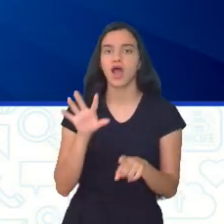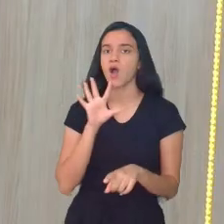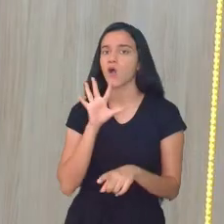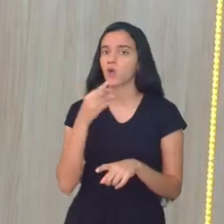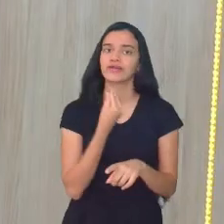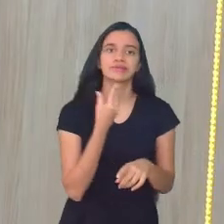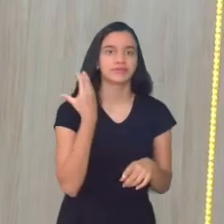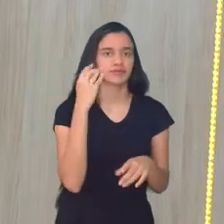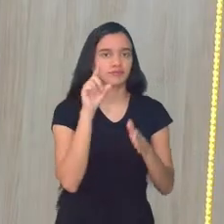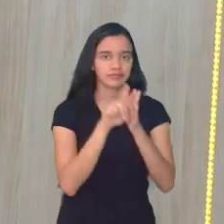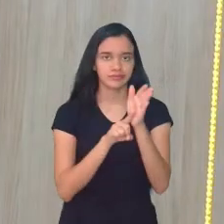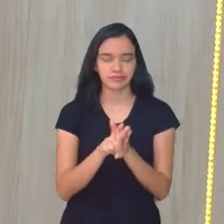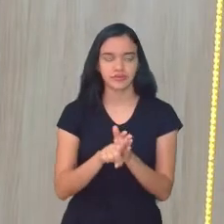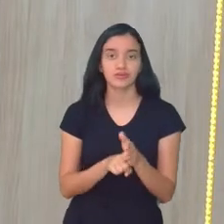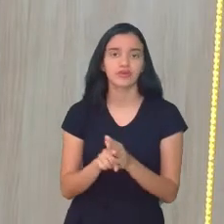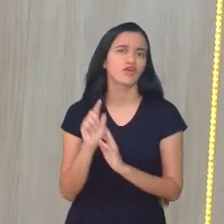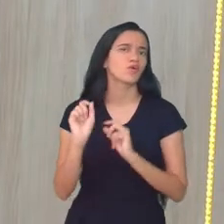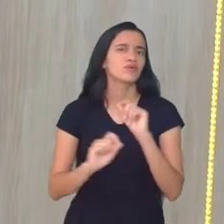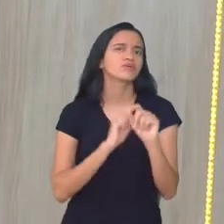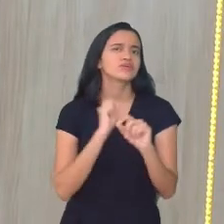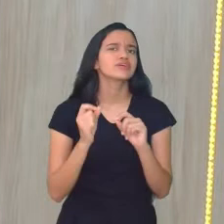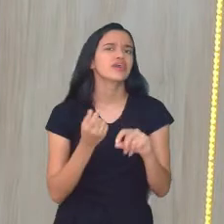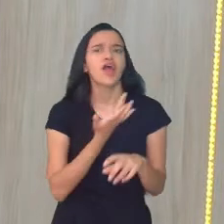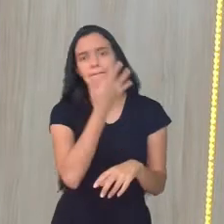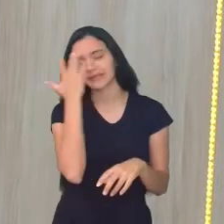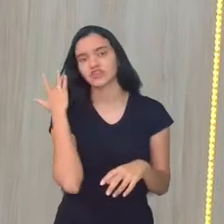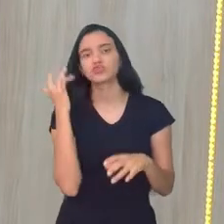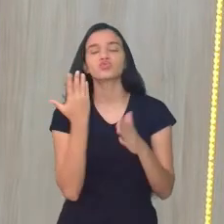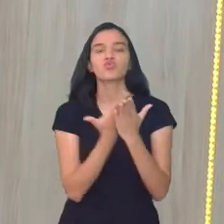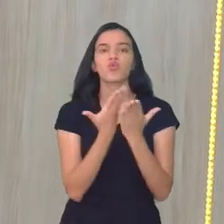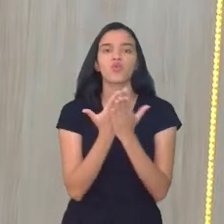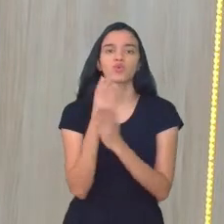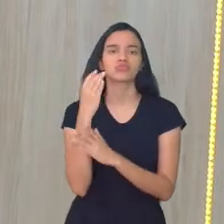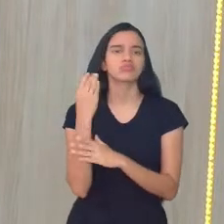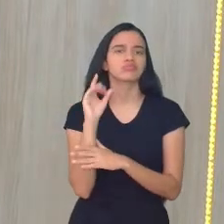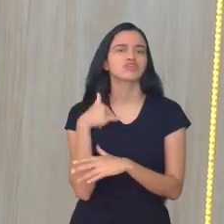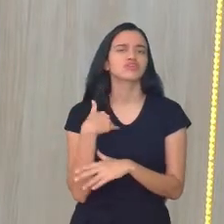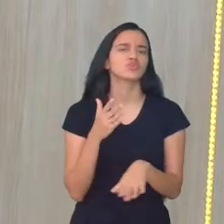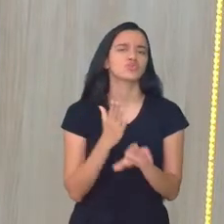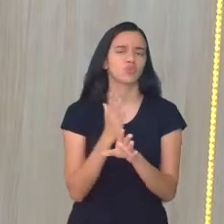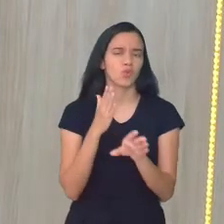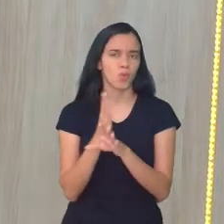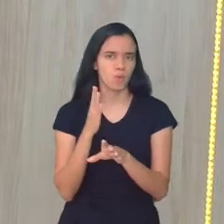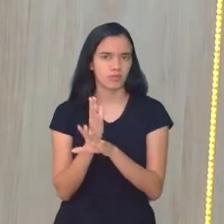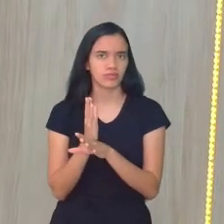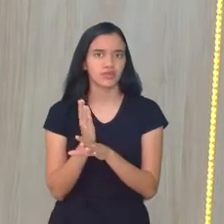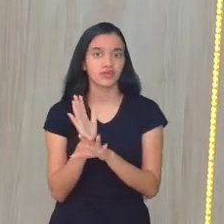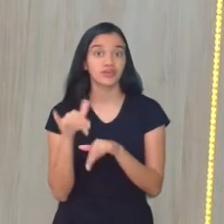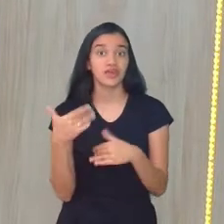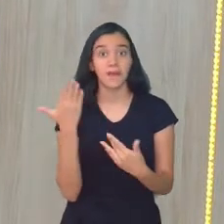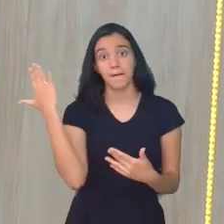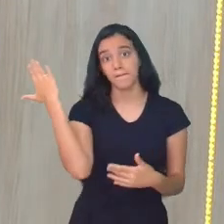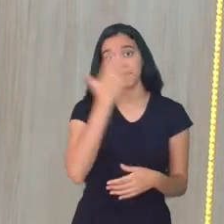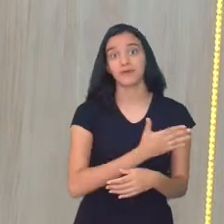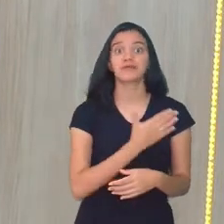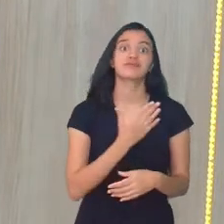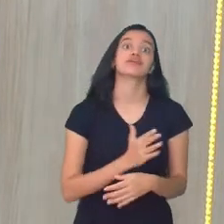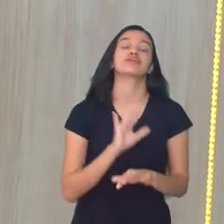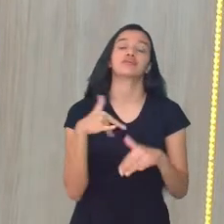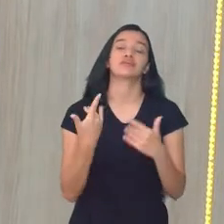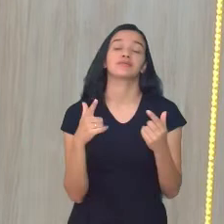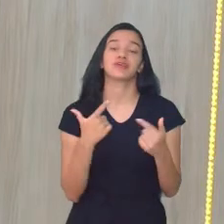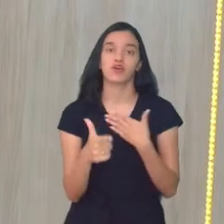conhecimento científico, o que é que os estudiosos já descobriram, o que é que eles já apontaram e provaram em relação